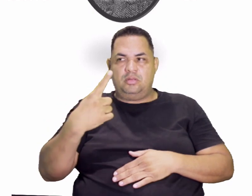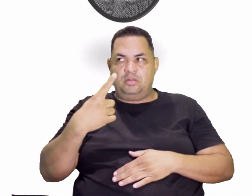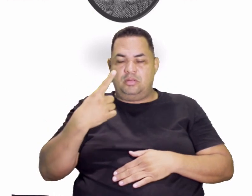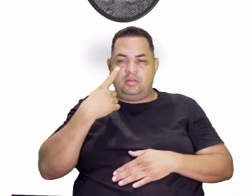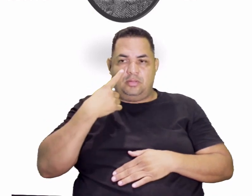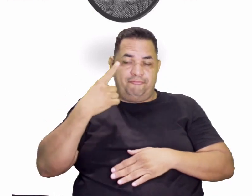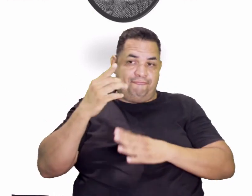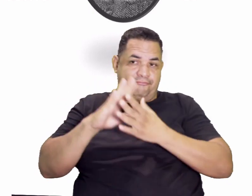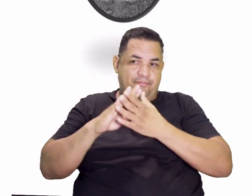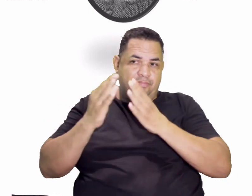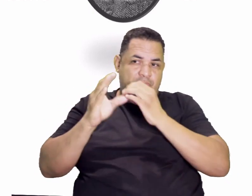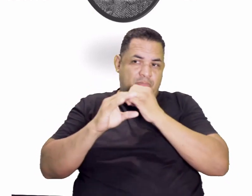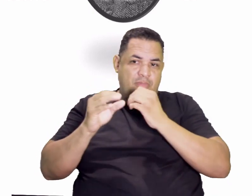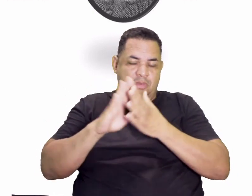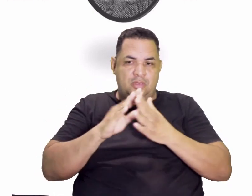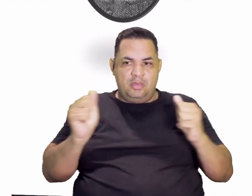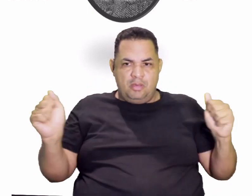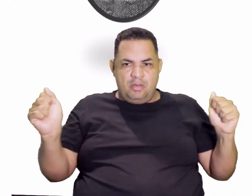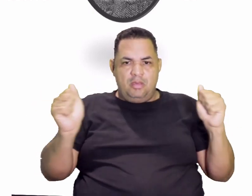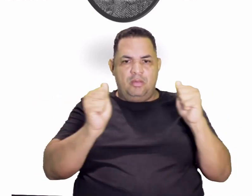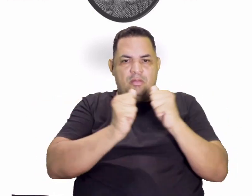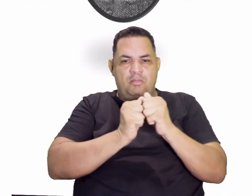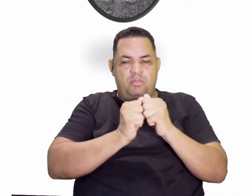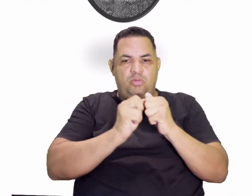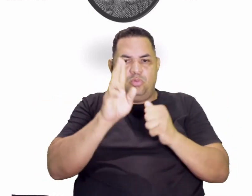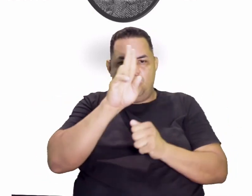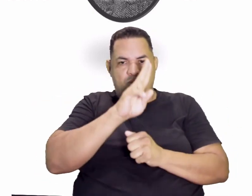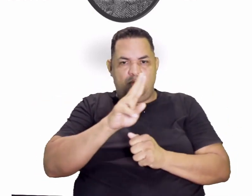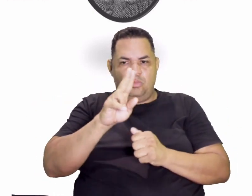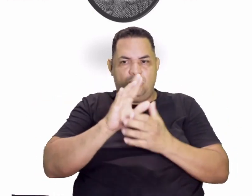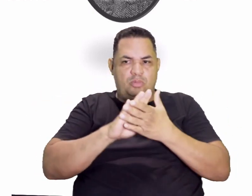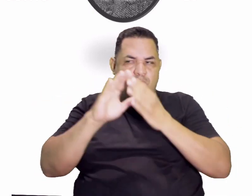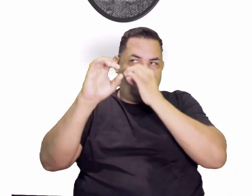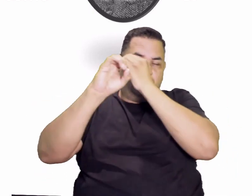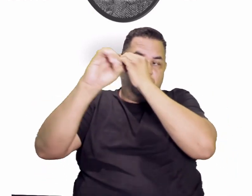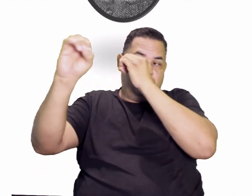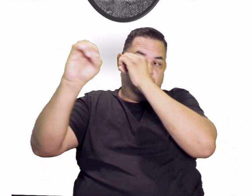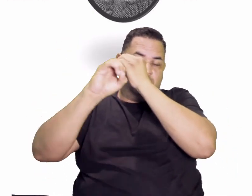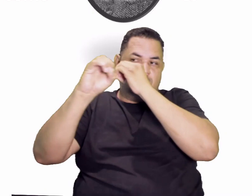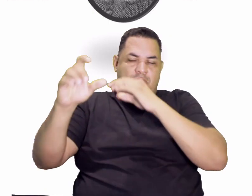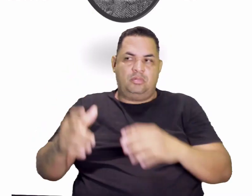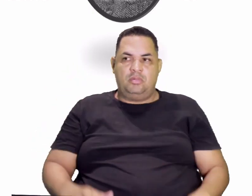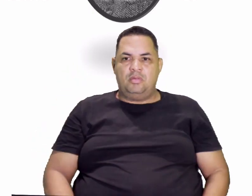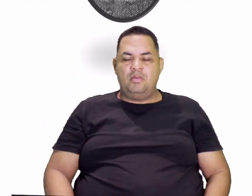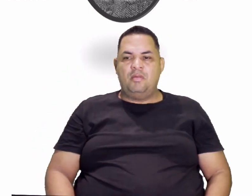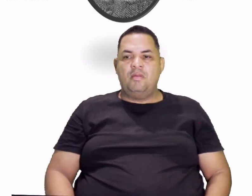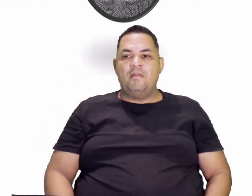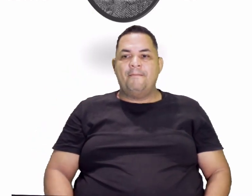E avistar uma montanha bem perto de você com o telescópio.